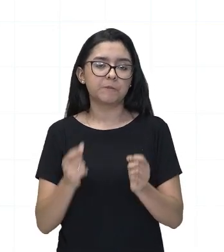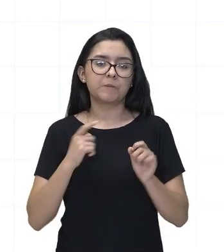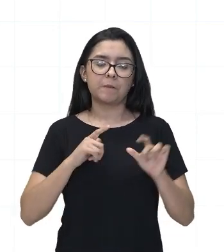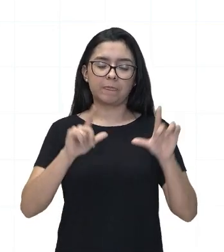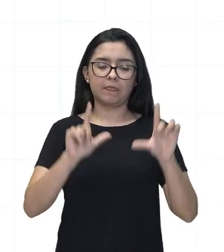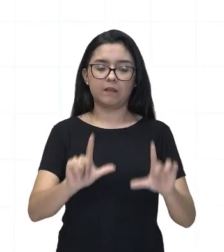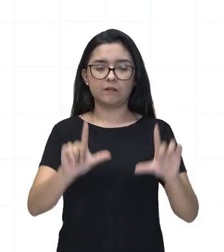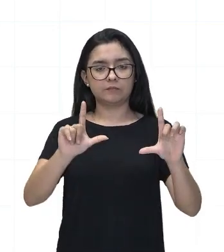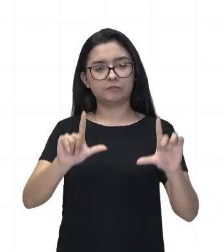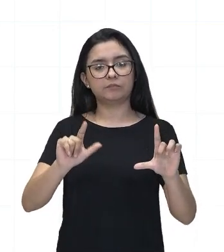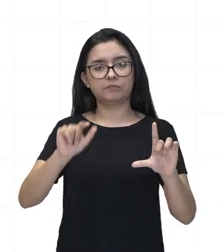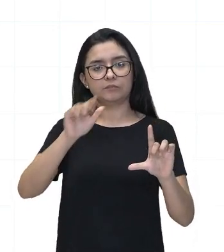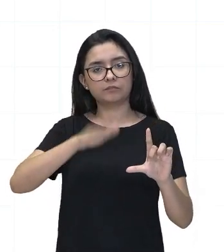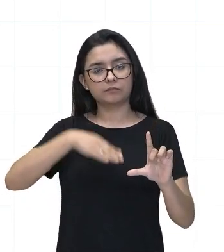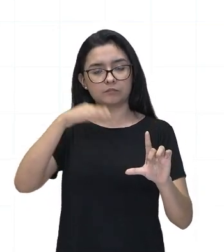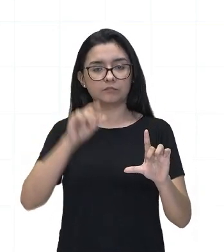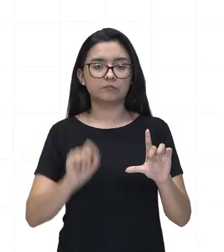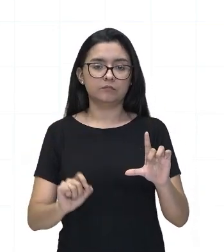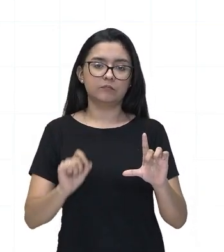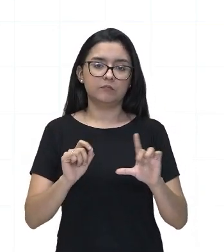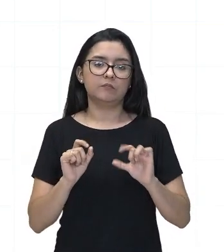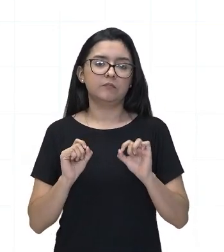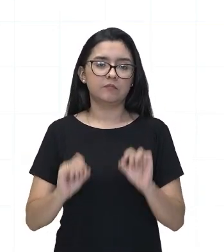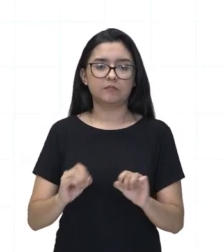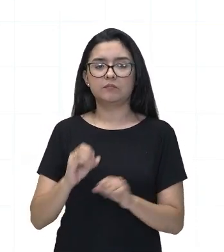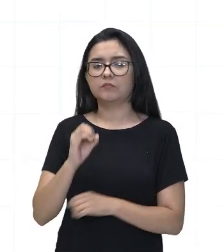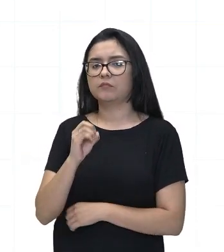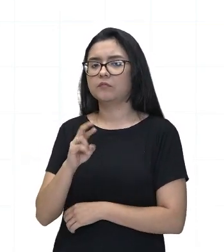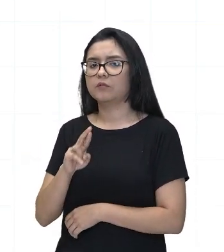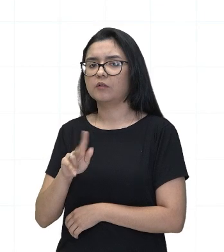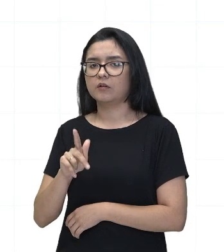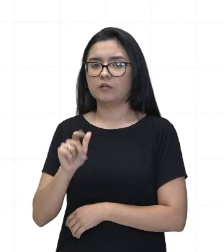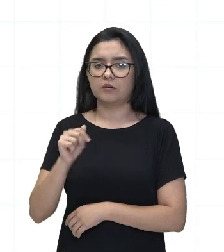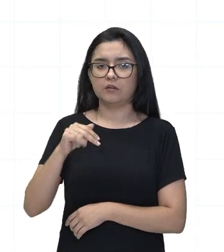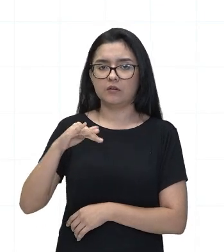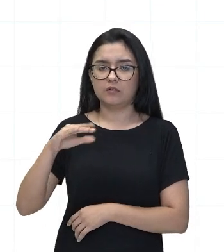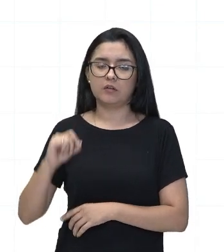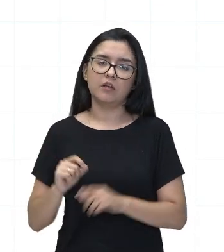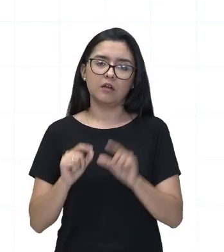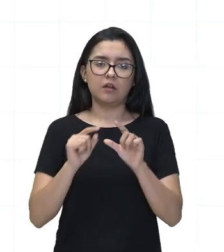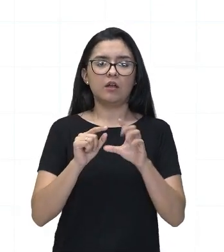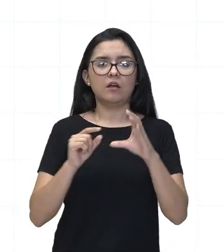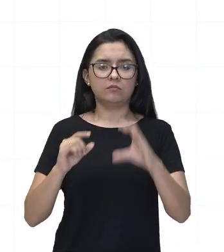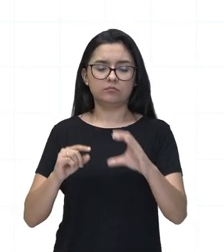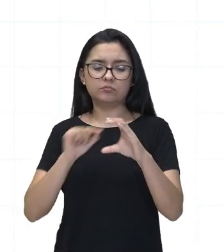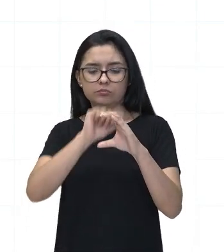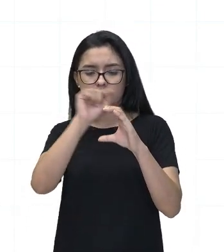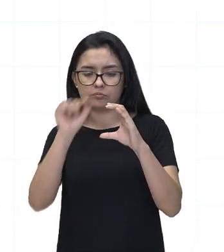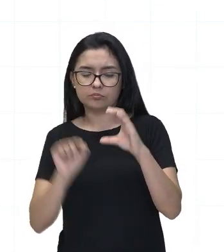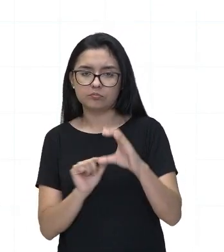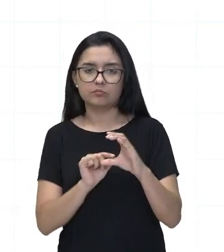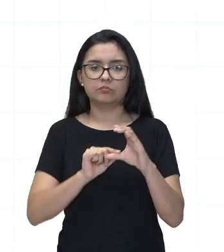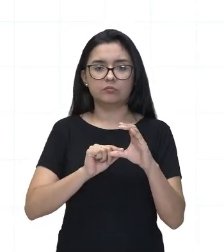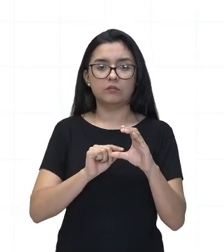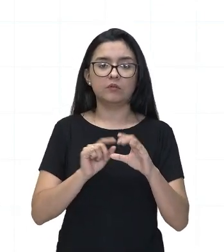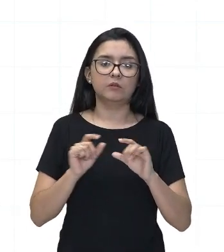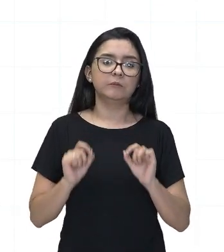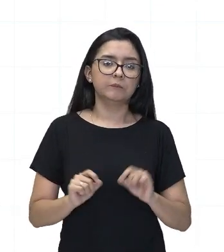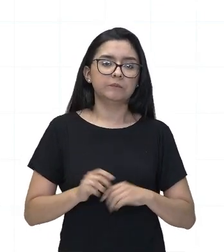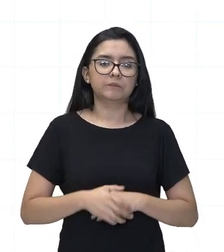é uma figura, seja orgânica, ou seja, com contornos. Eles podem ser, esse aí é